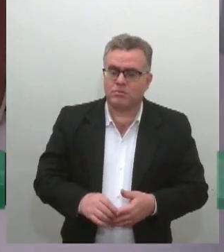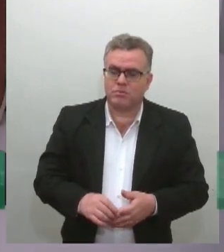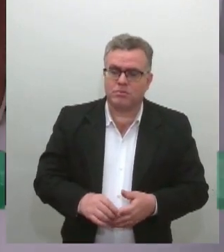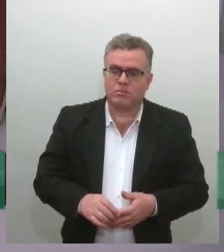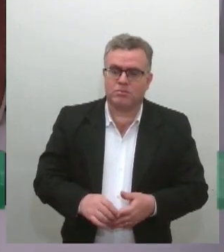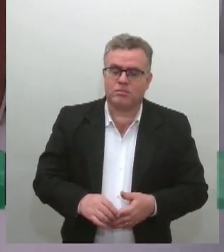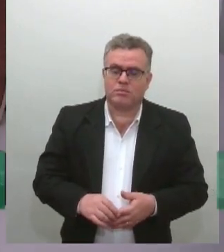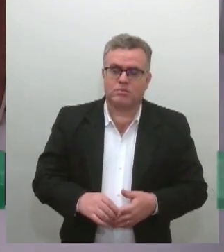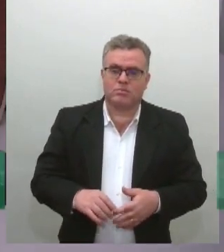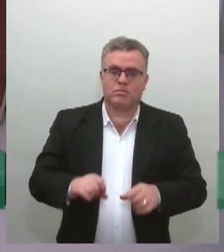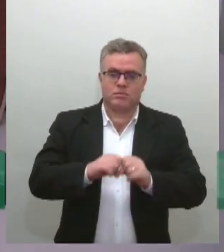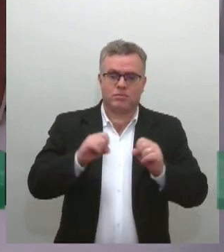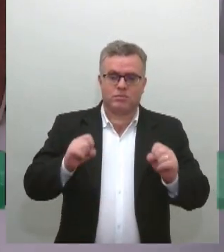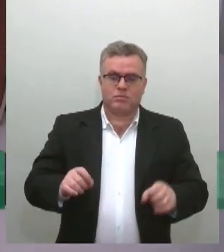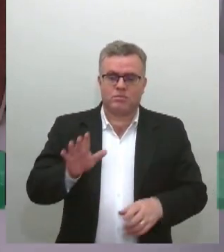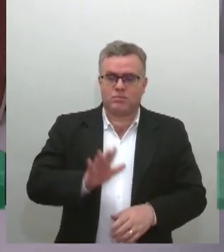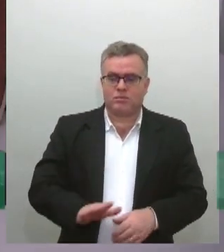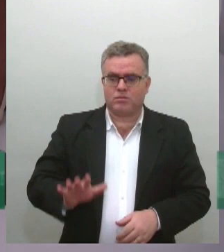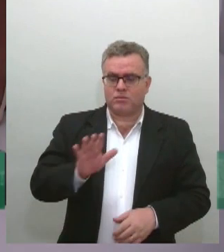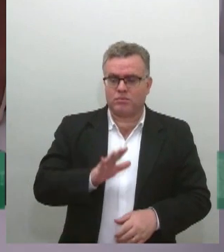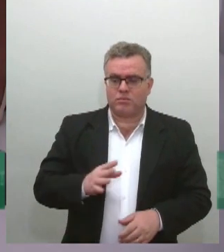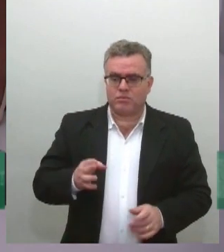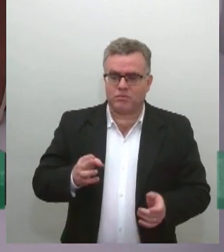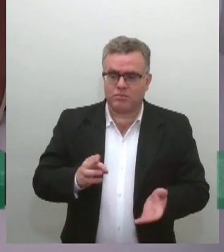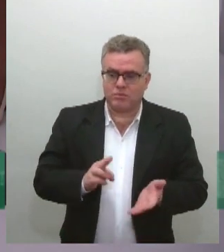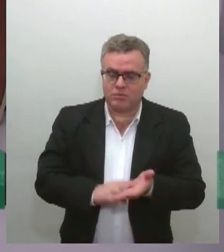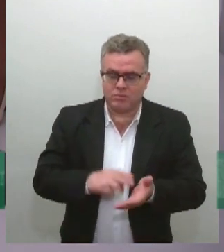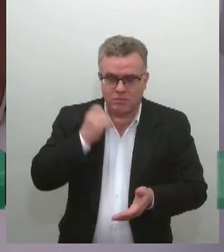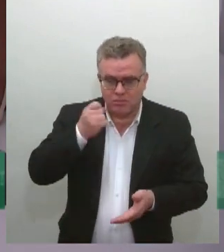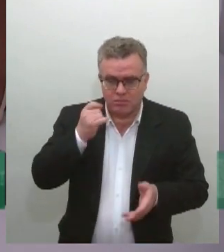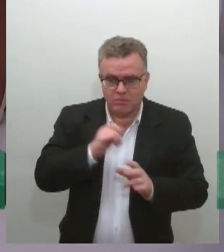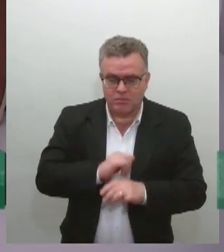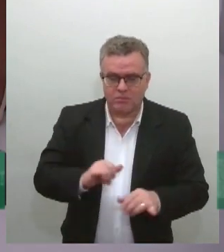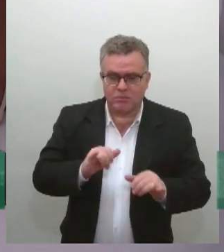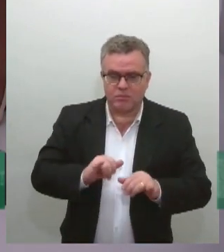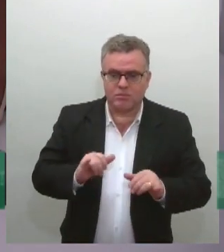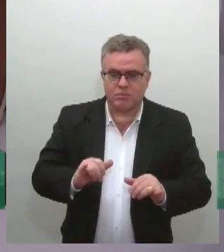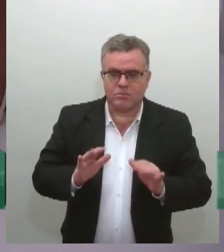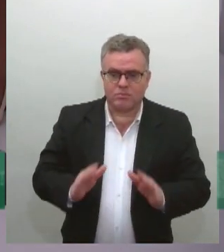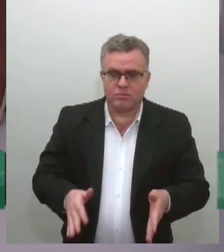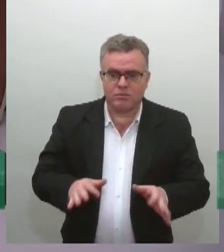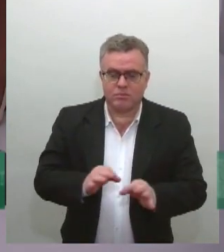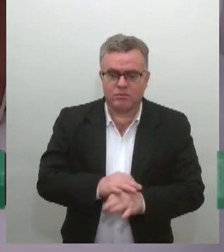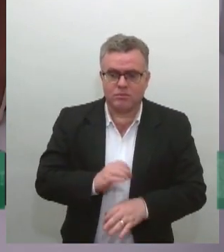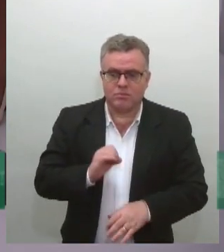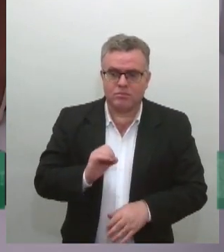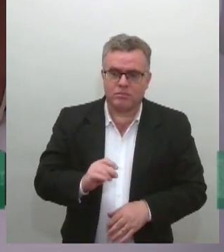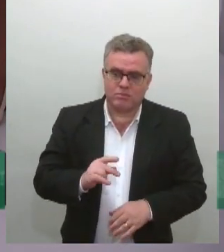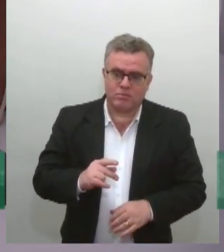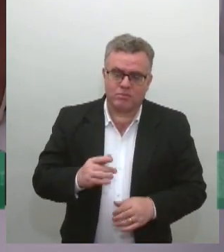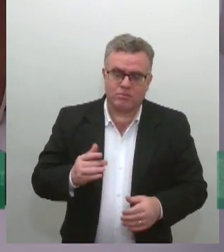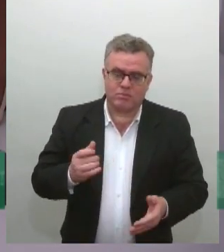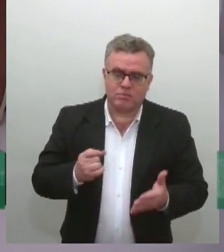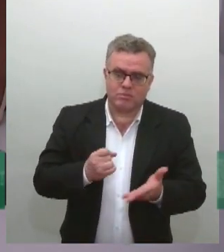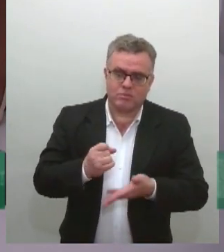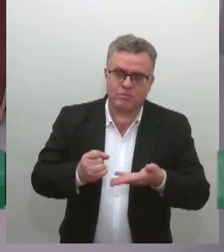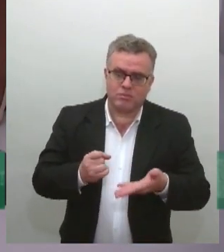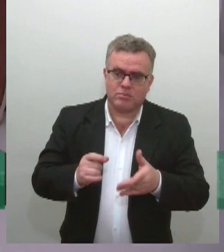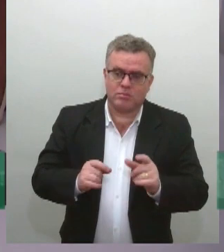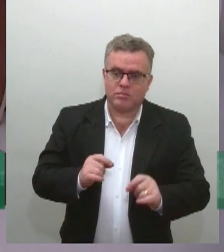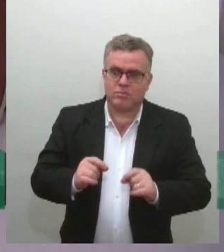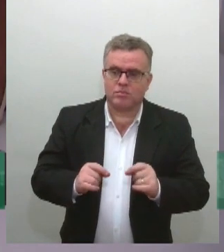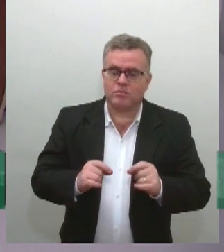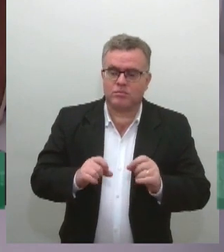como inclusive o senador apontou e a gente já colocou aqui também na nossa introdução, ele se baseia, né, no sistema